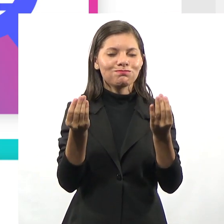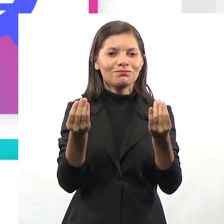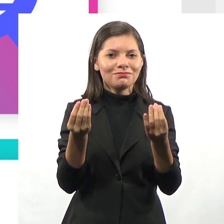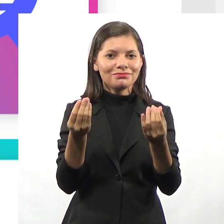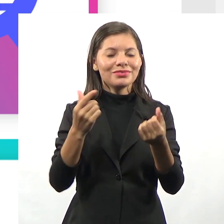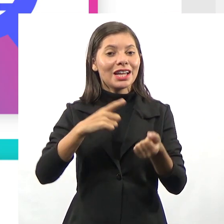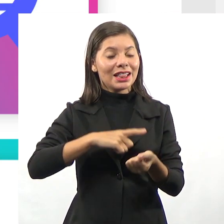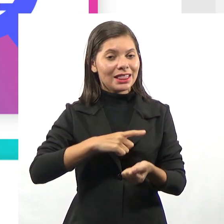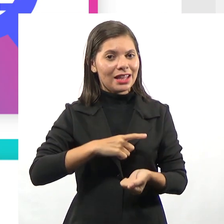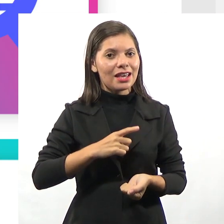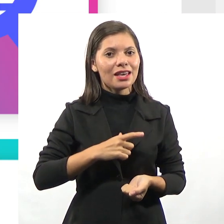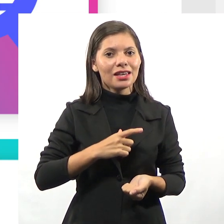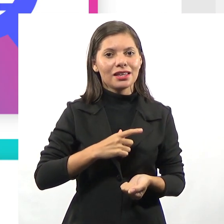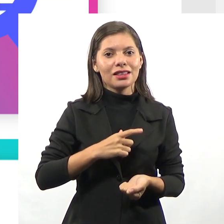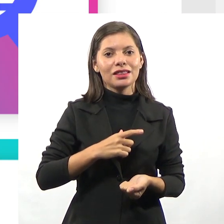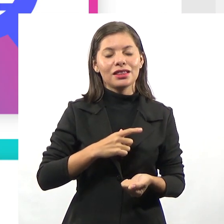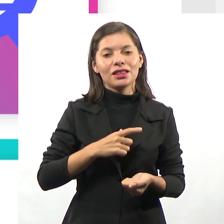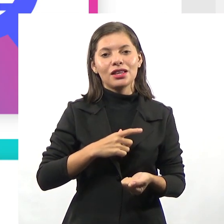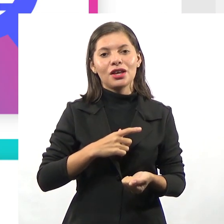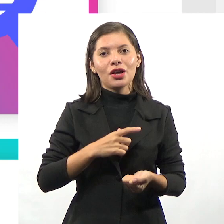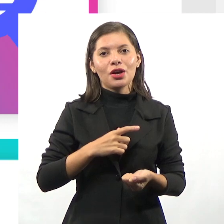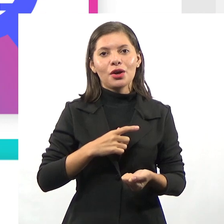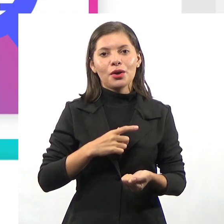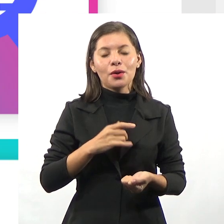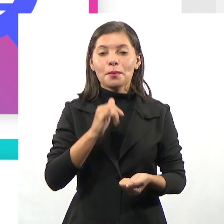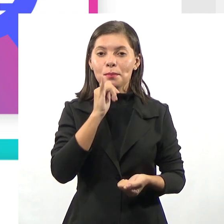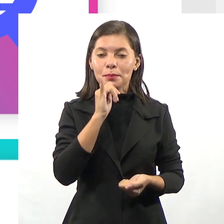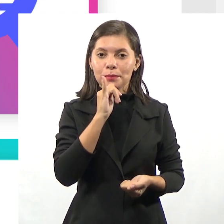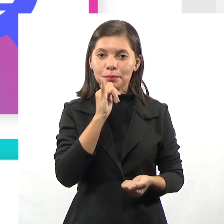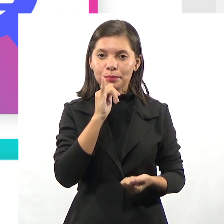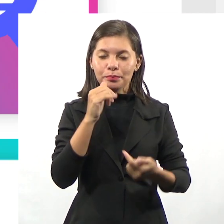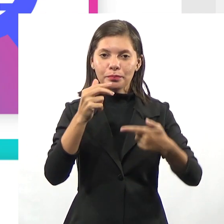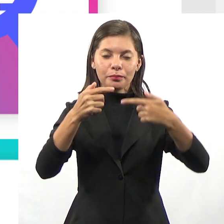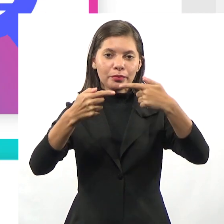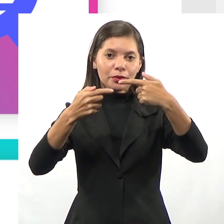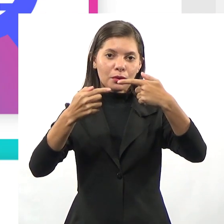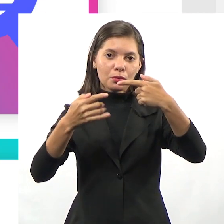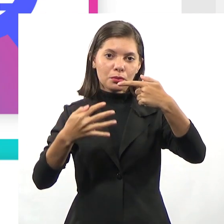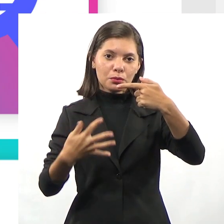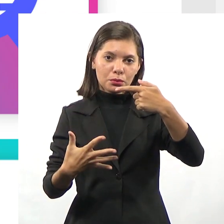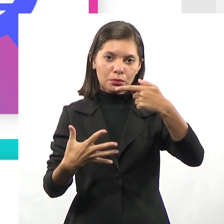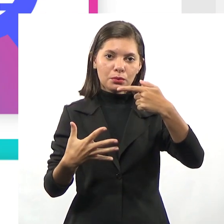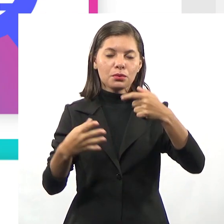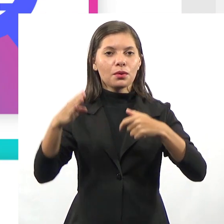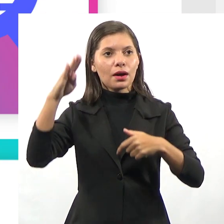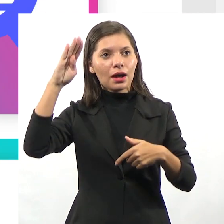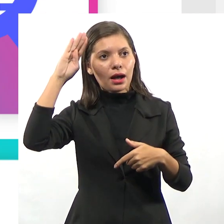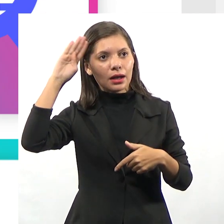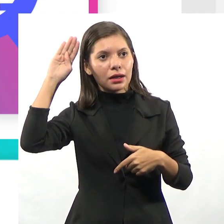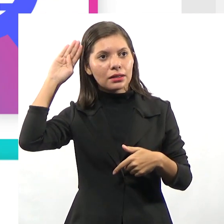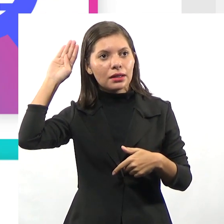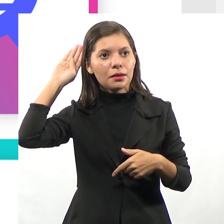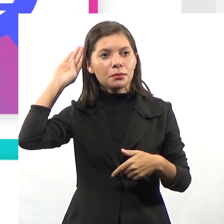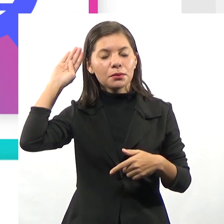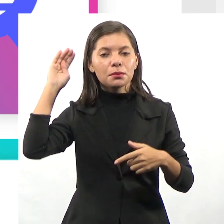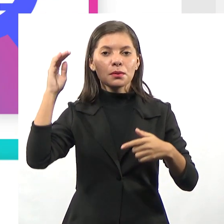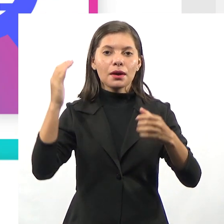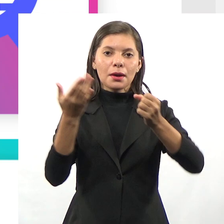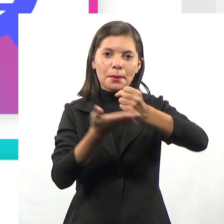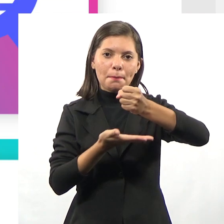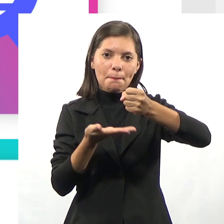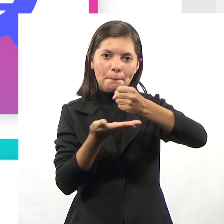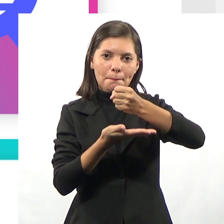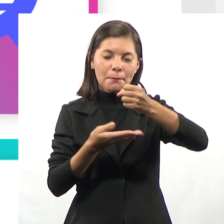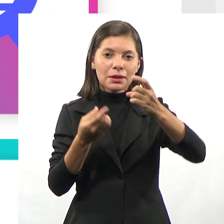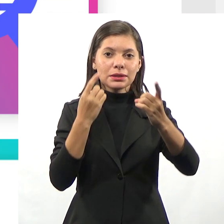com características específicas. Por exemplo, o Google Acadêmico. No Google Acadêmico, a base de dados